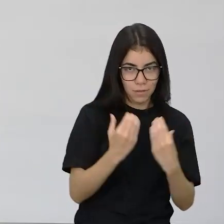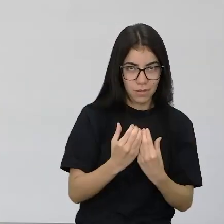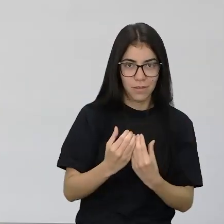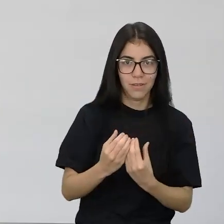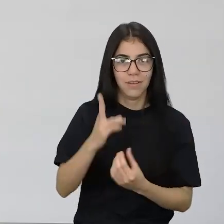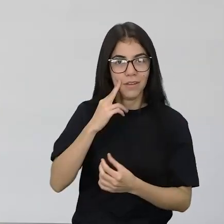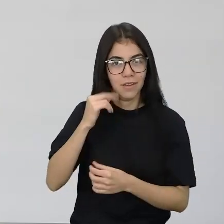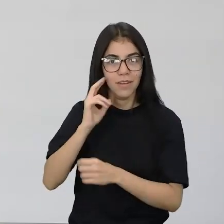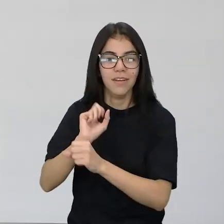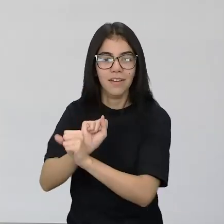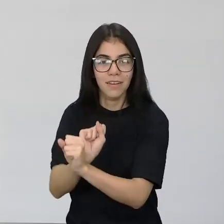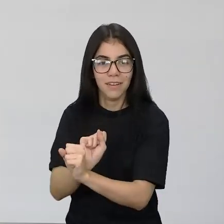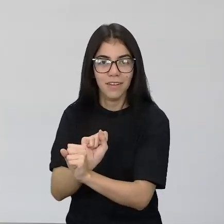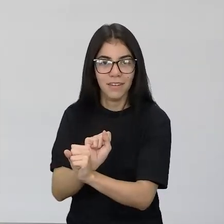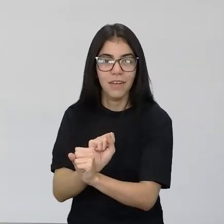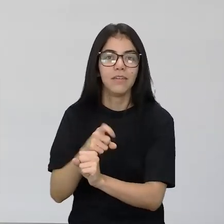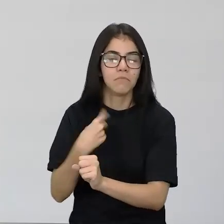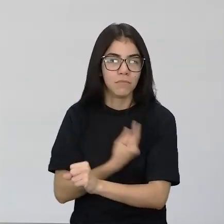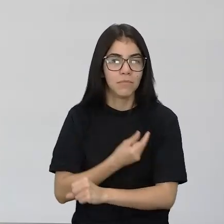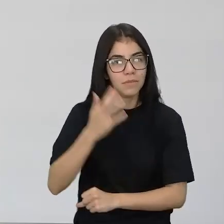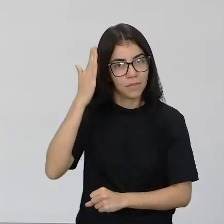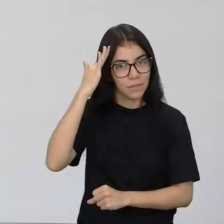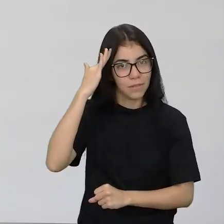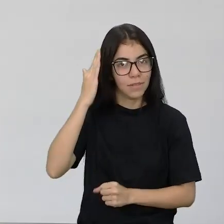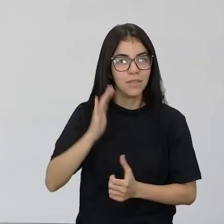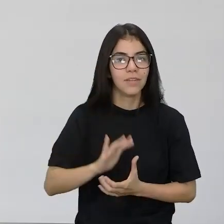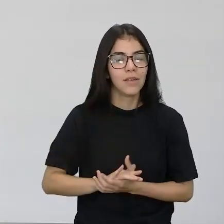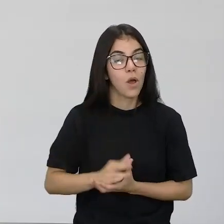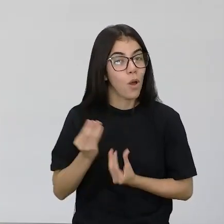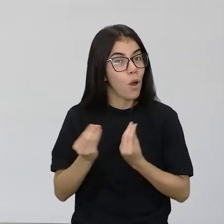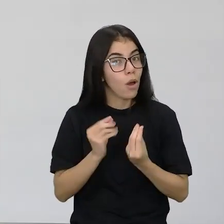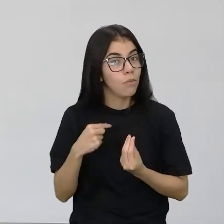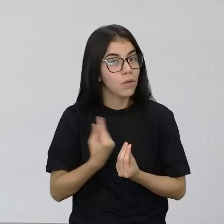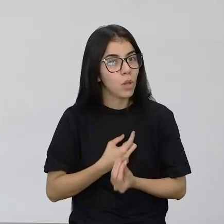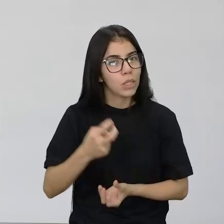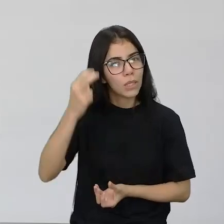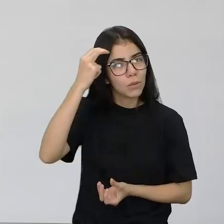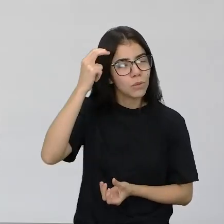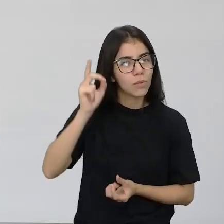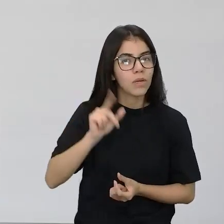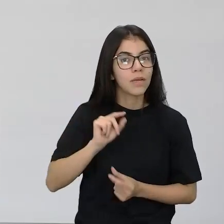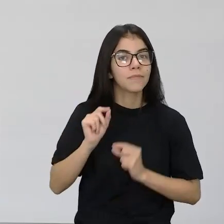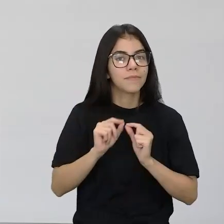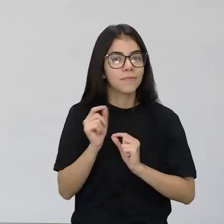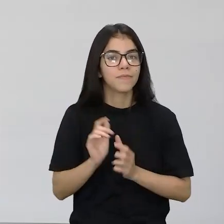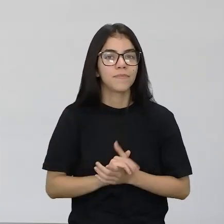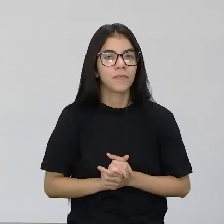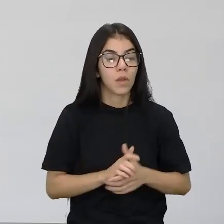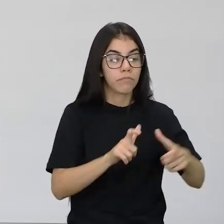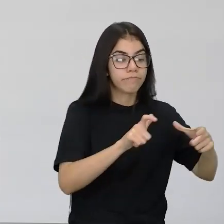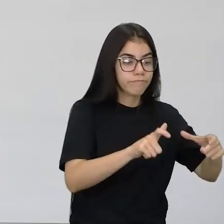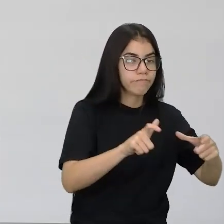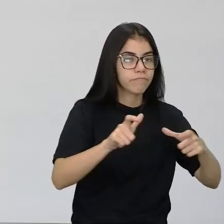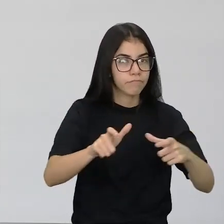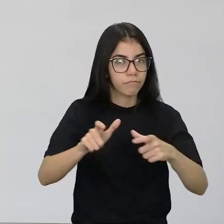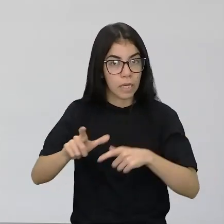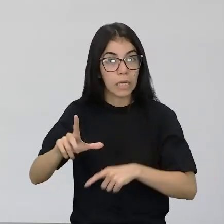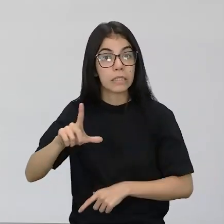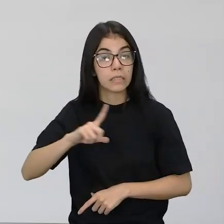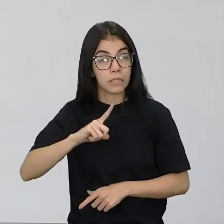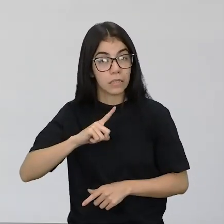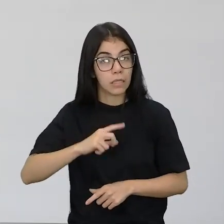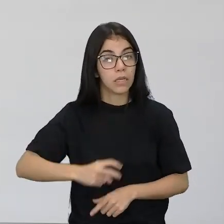quilombolas, independente do que a gente entenda como a nossa própria cultura, entender que cada lugar tem a sua própria cultura e